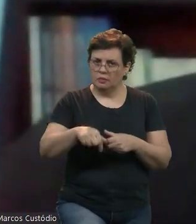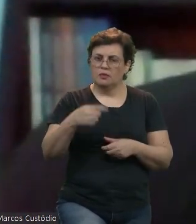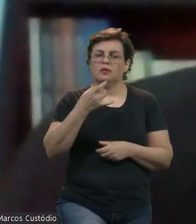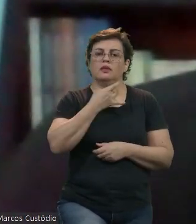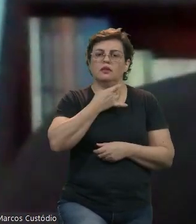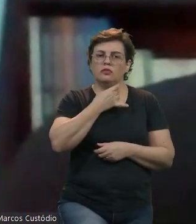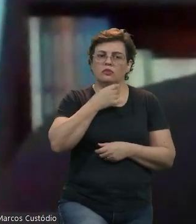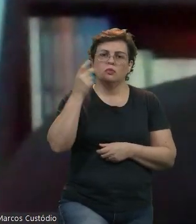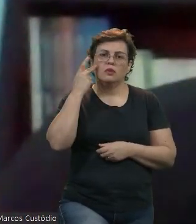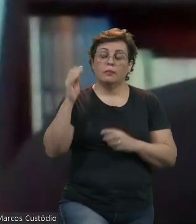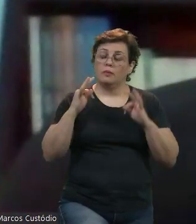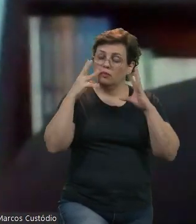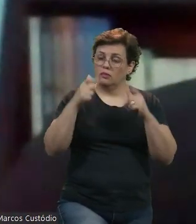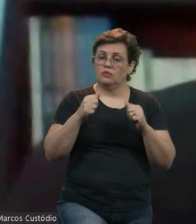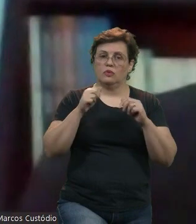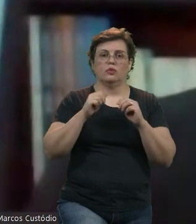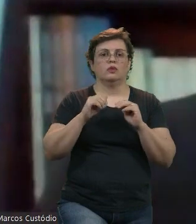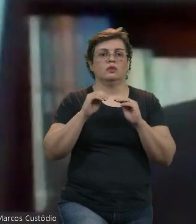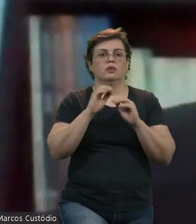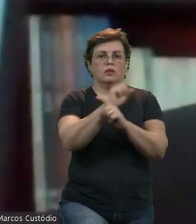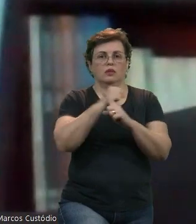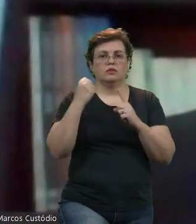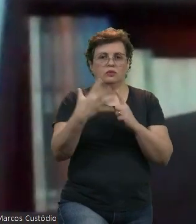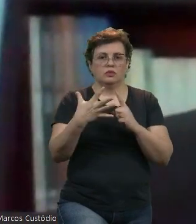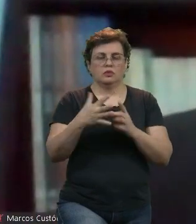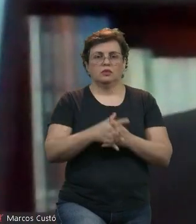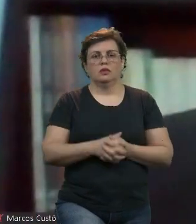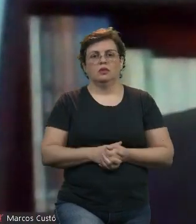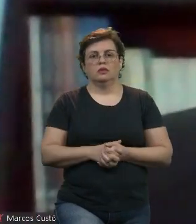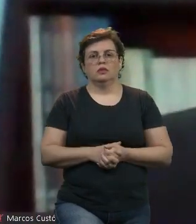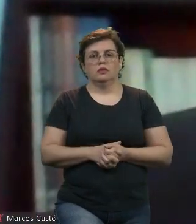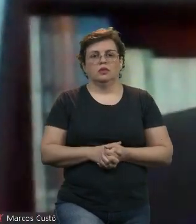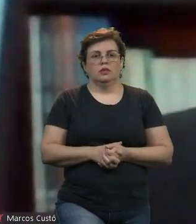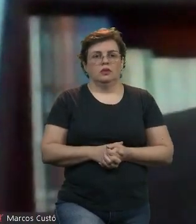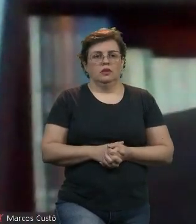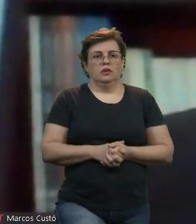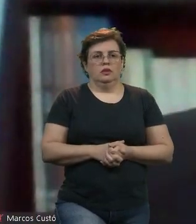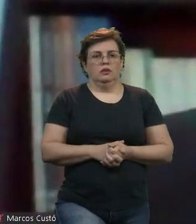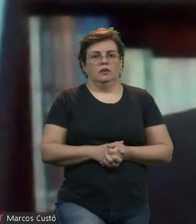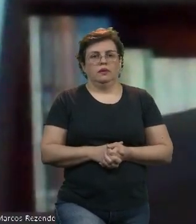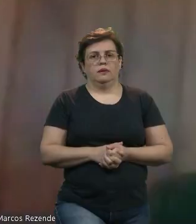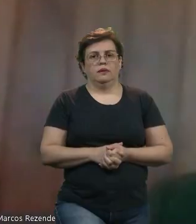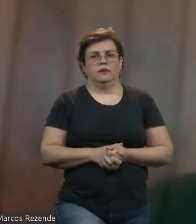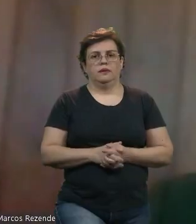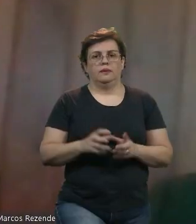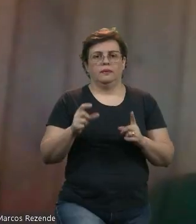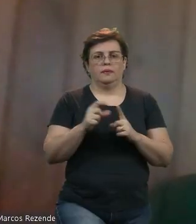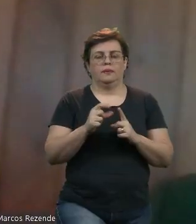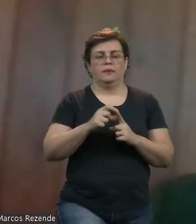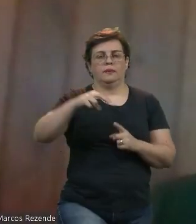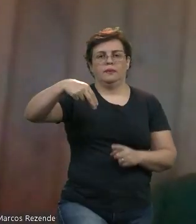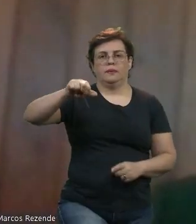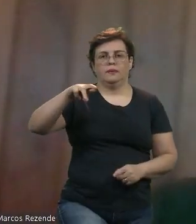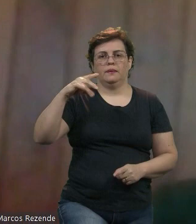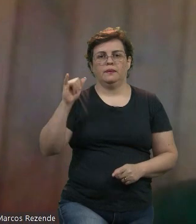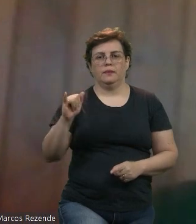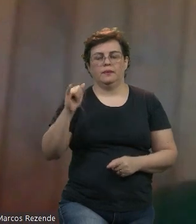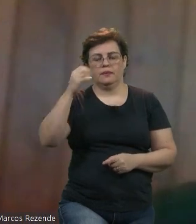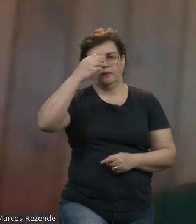de Marília para o conjunto da sociedade. Questão de ordem, vereador Luiz Eduardo